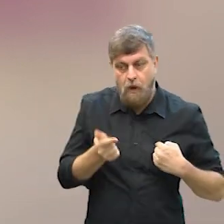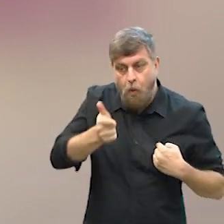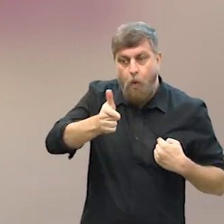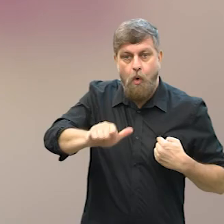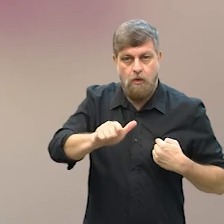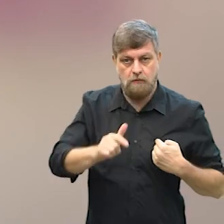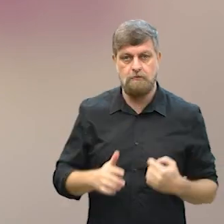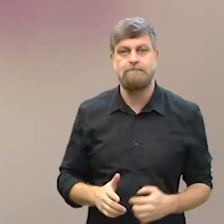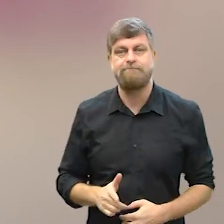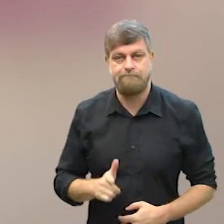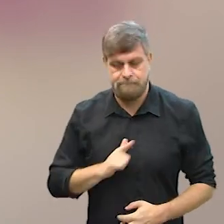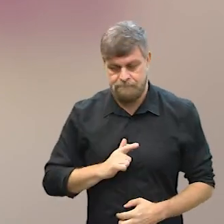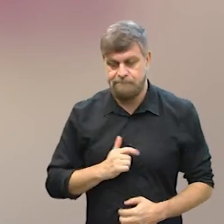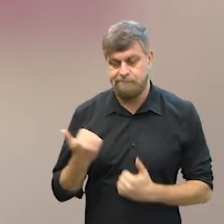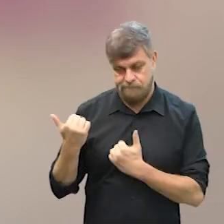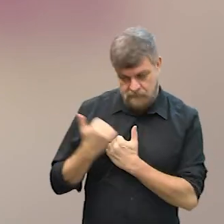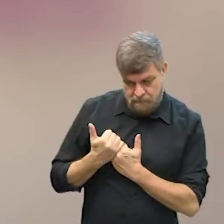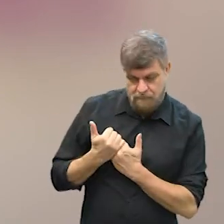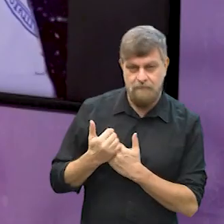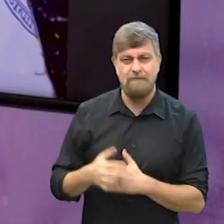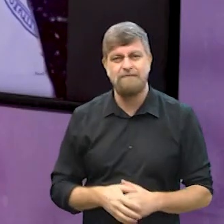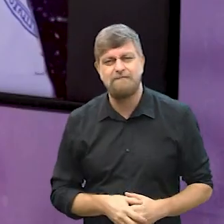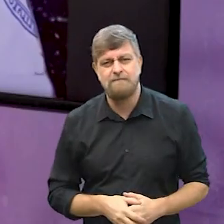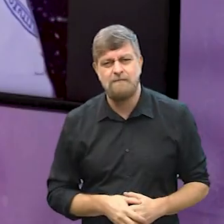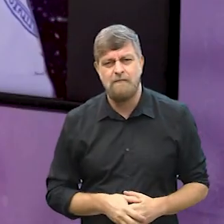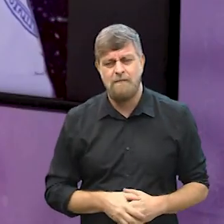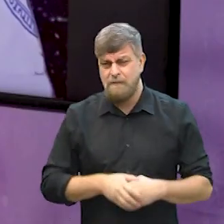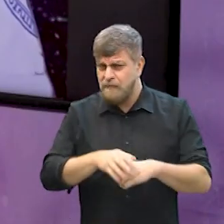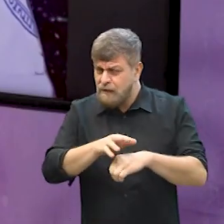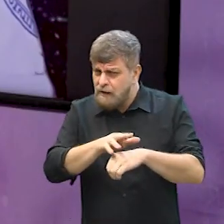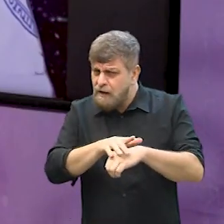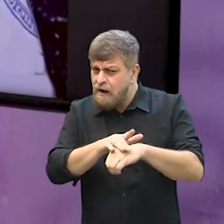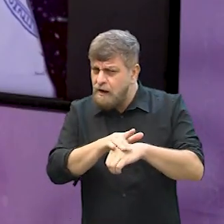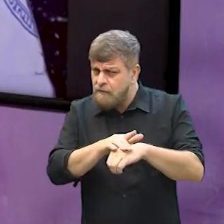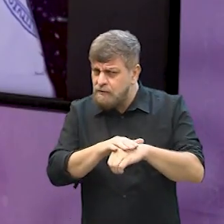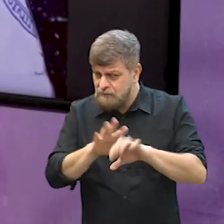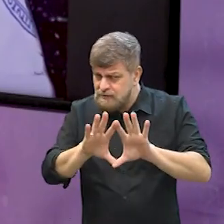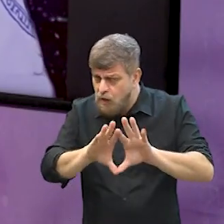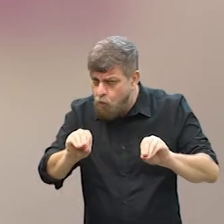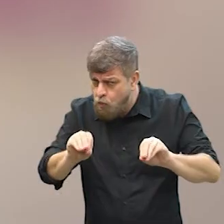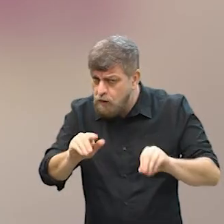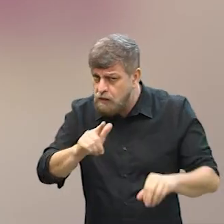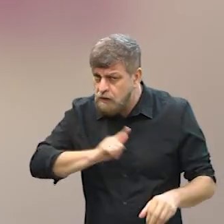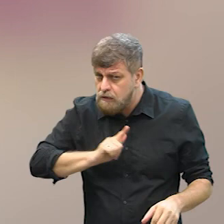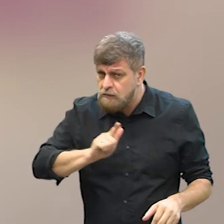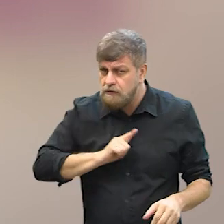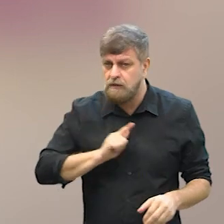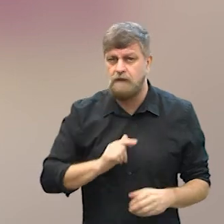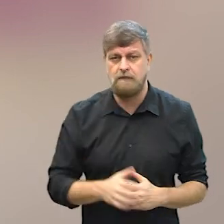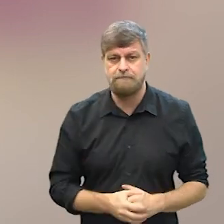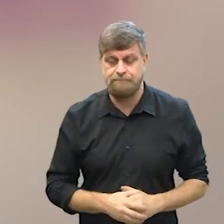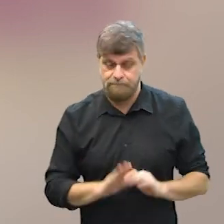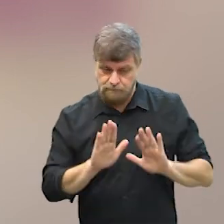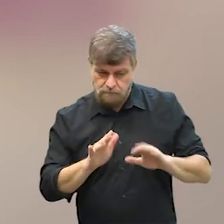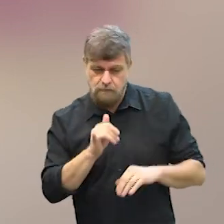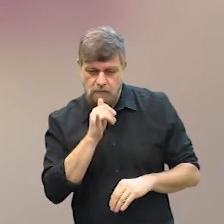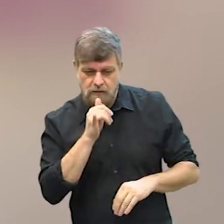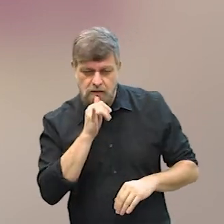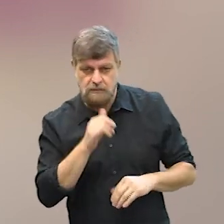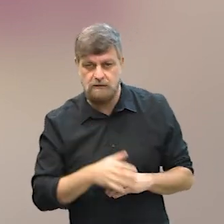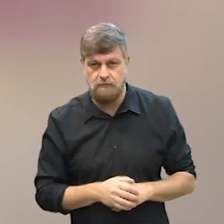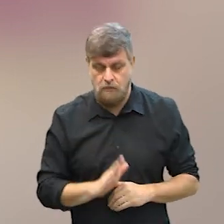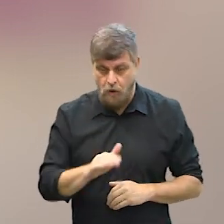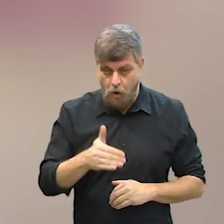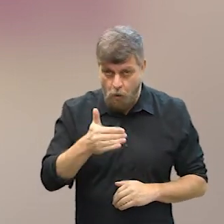troca, fazendo aí um transplante pulmonar. Doutor, essa é uma doença que tem cura? É uma doença que, por